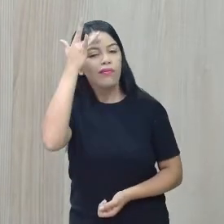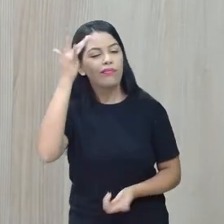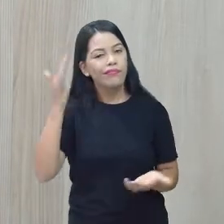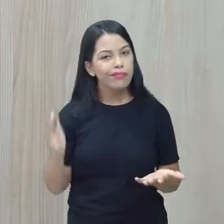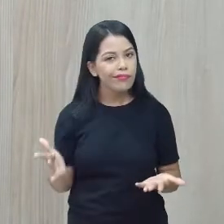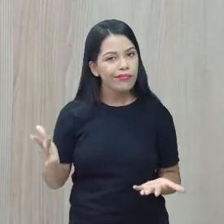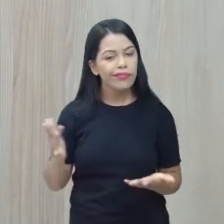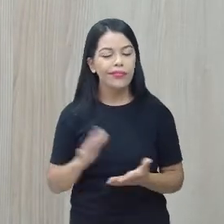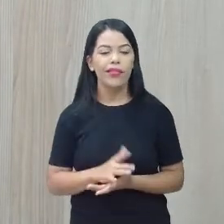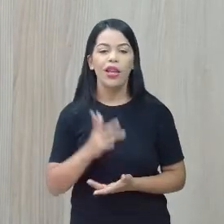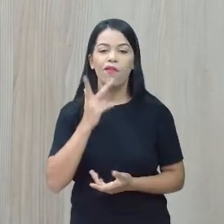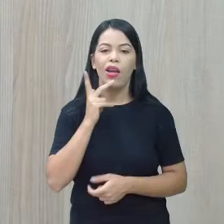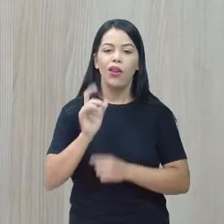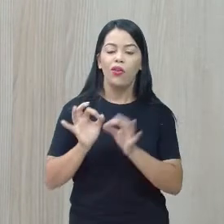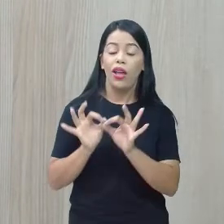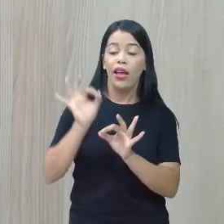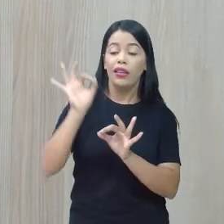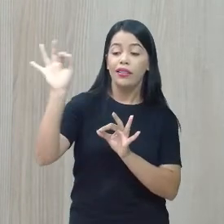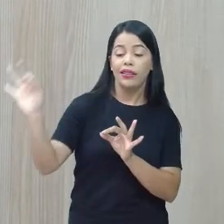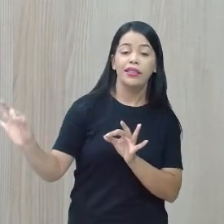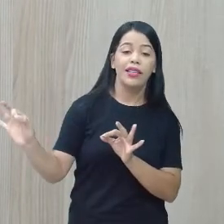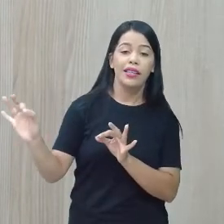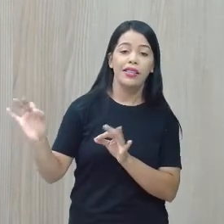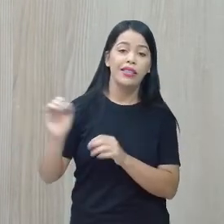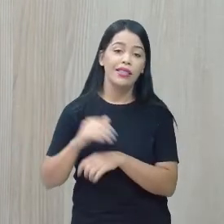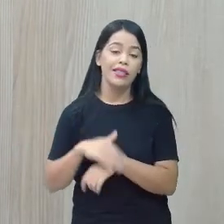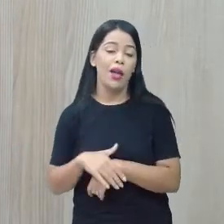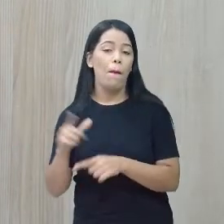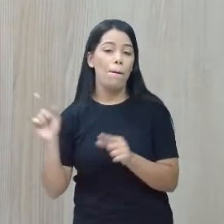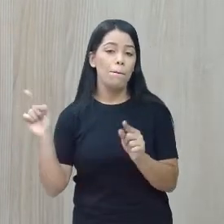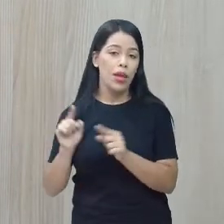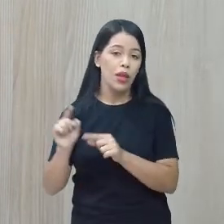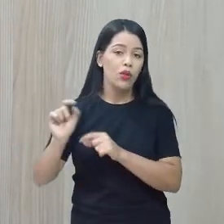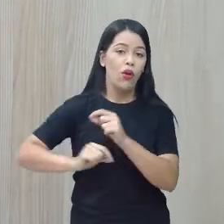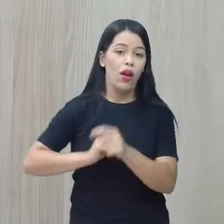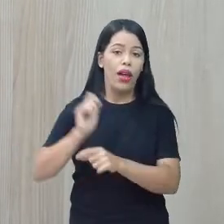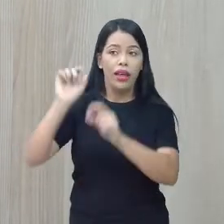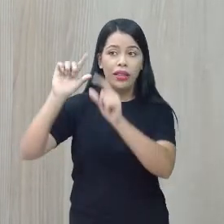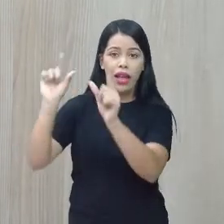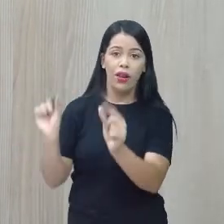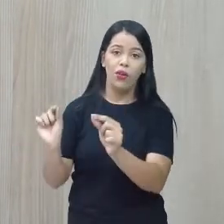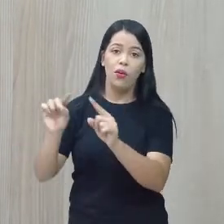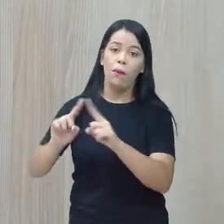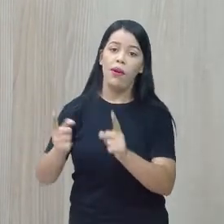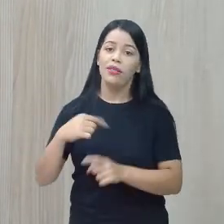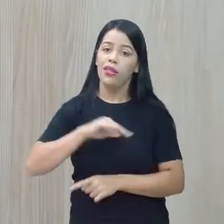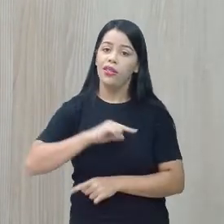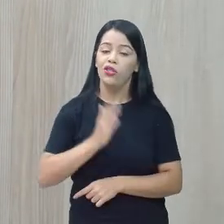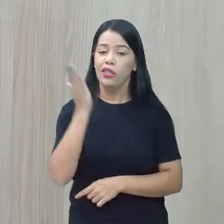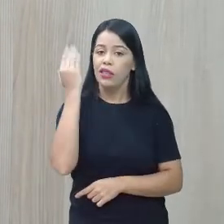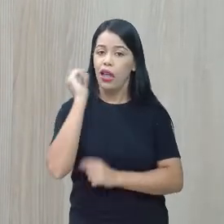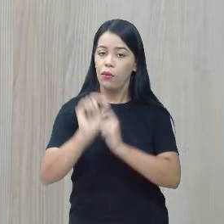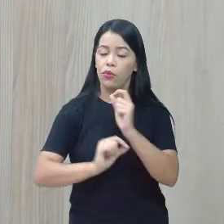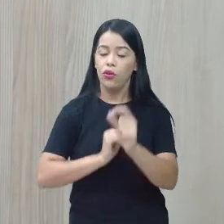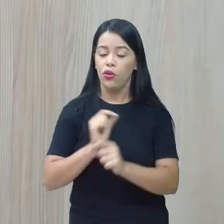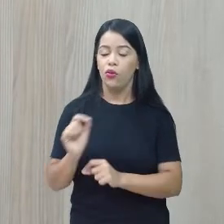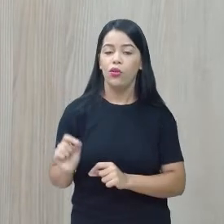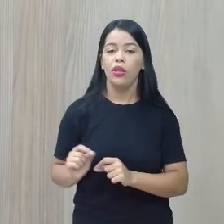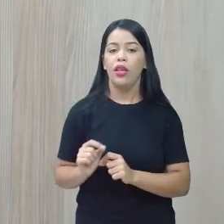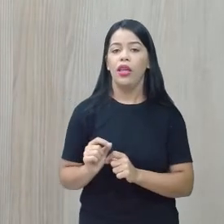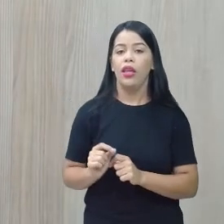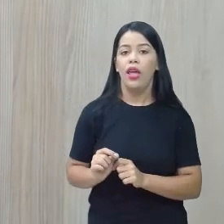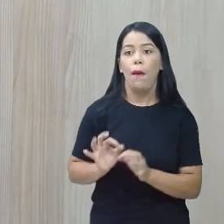disse que a distância era para a Lua. Mas a gente sabe que não é, Briane falou agorinha aí, que a distância